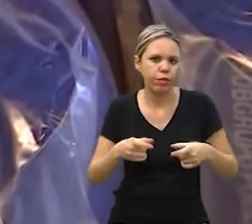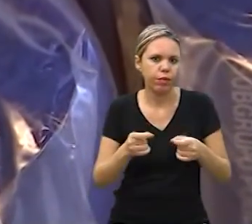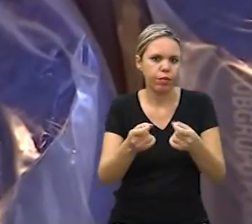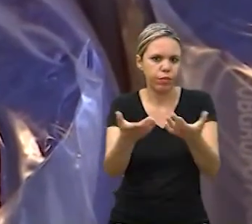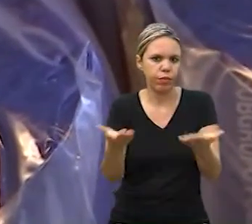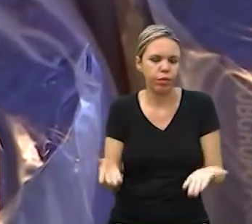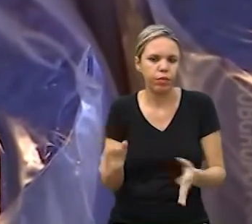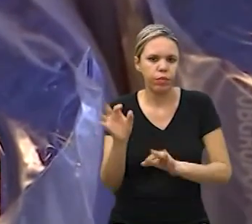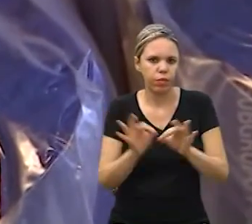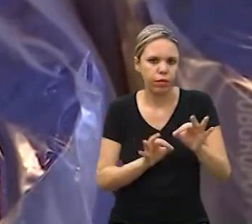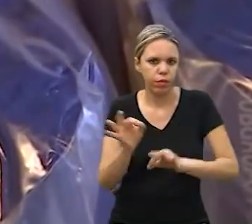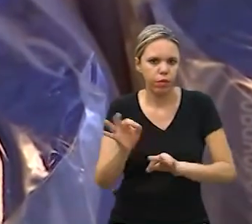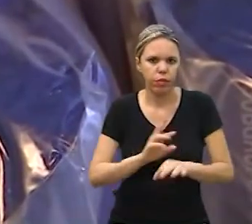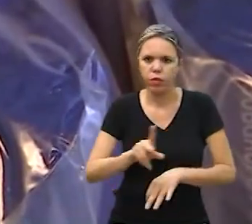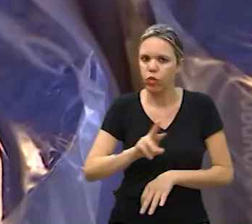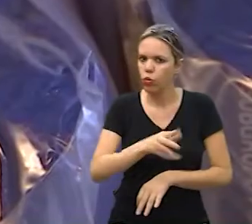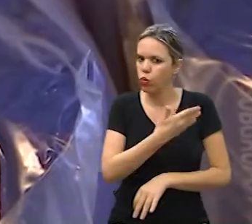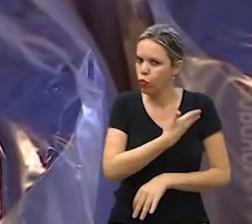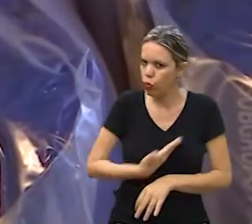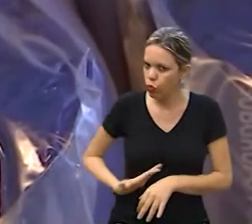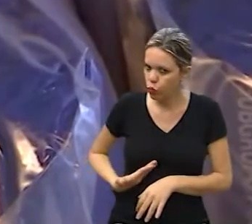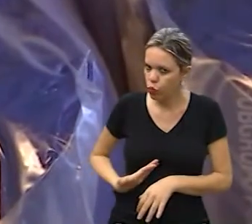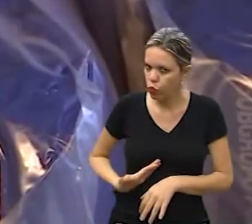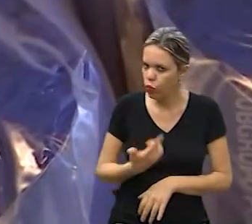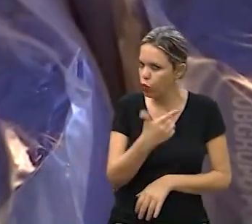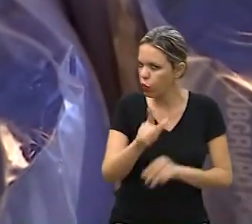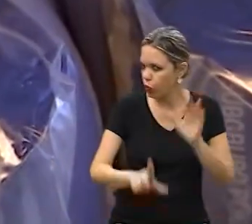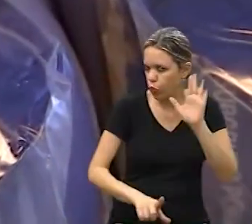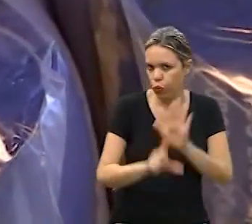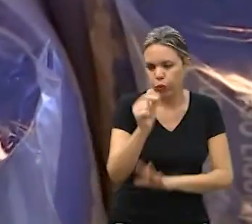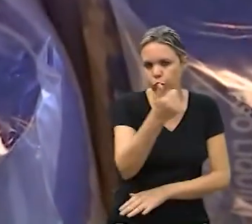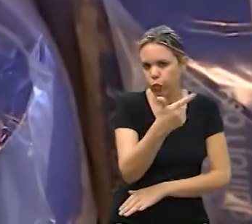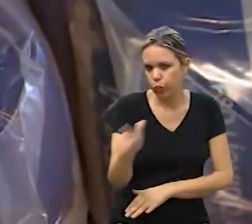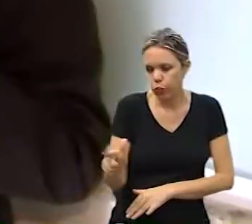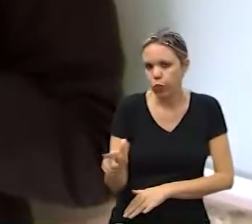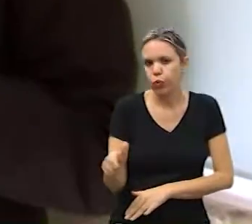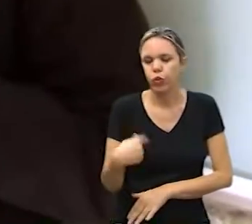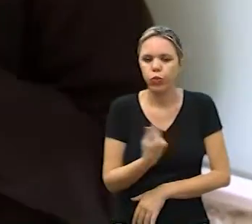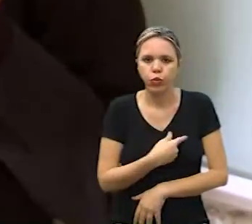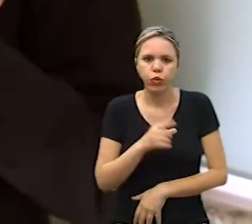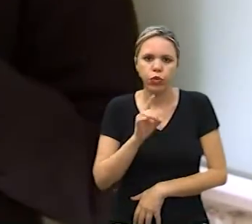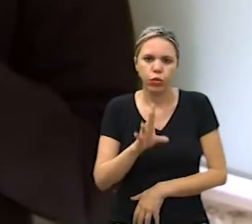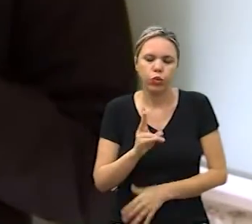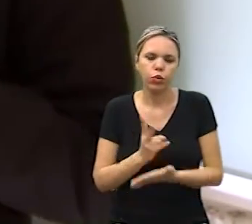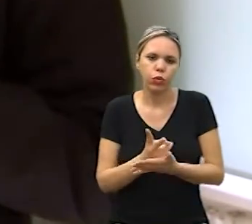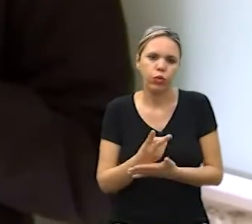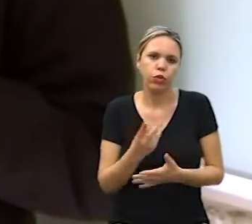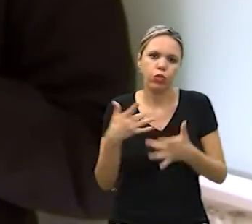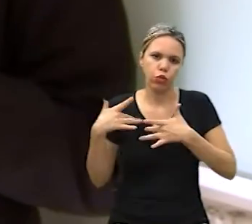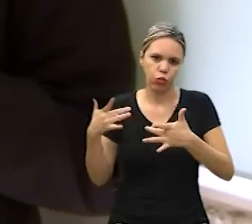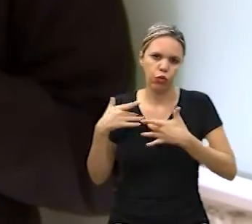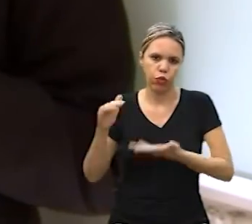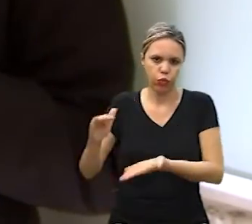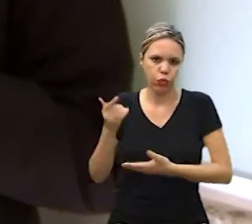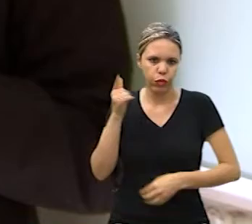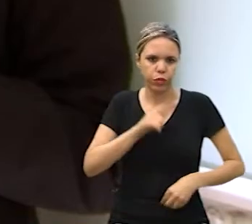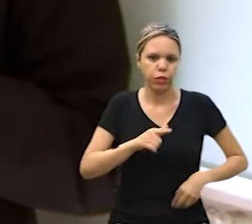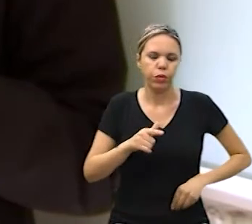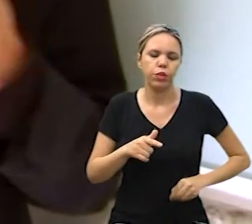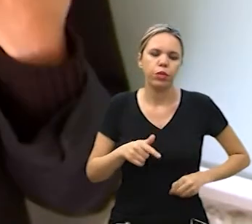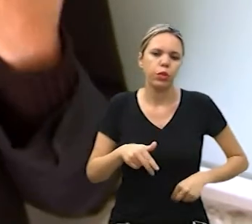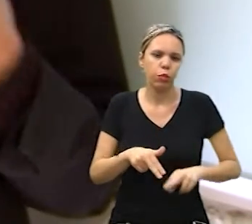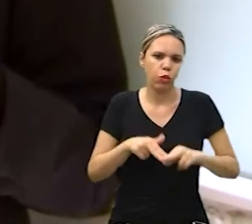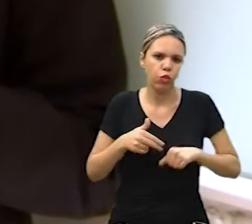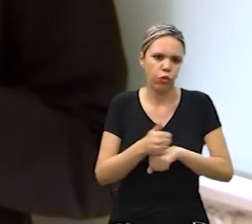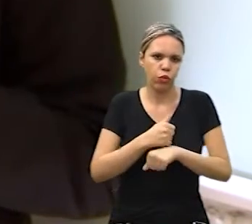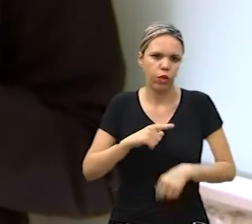o câncer, uma organização não governamental sem fins lucrativos. A gente só se mantém por doações aqui, né? Então, por isso a